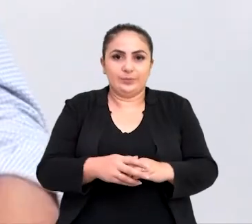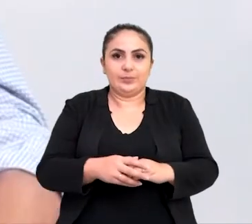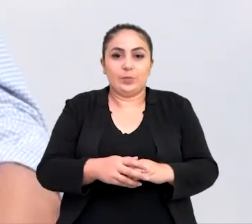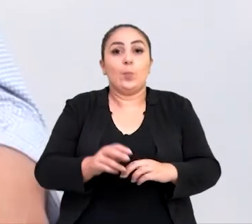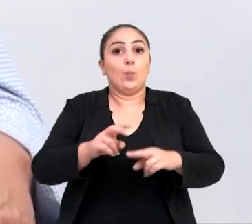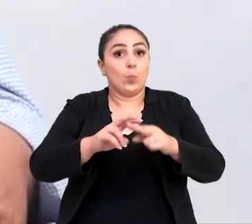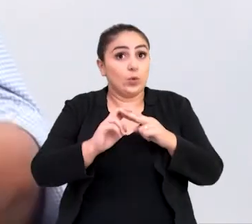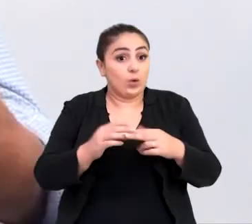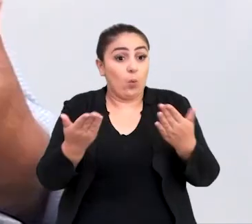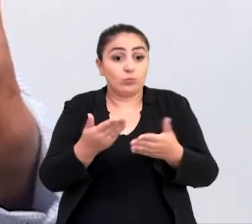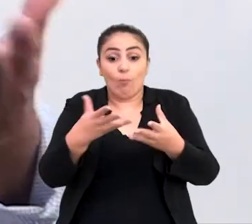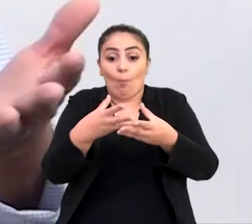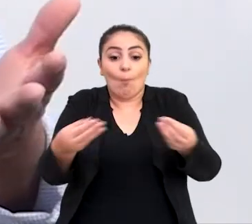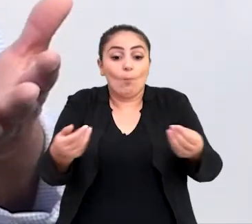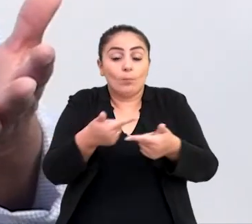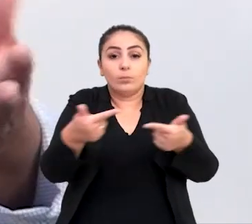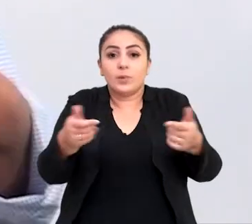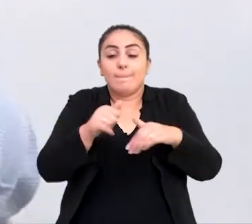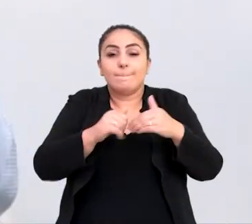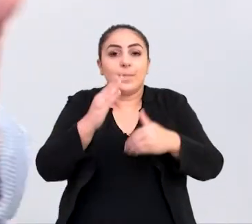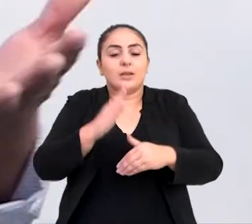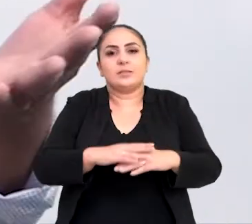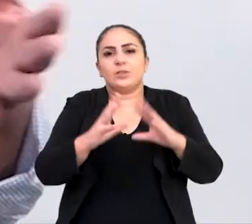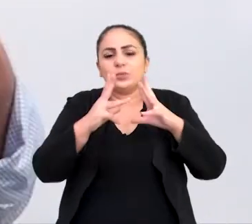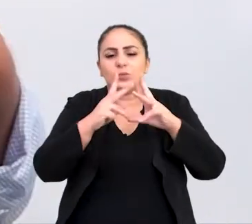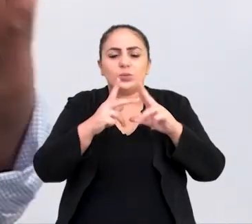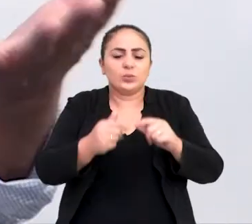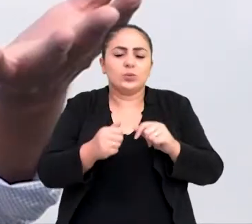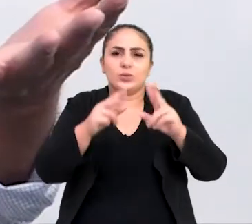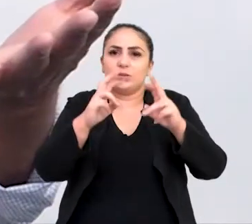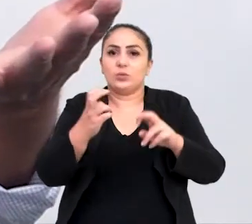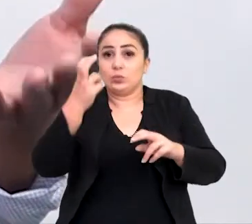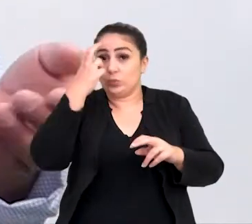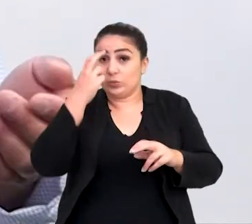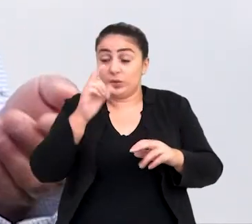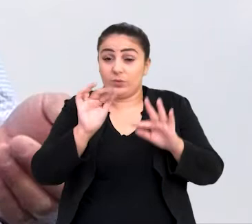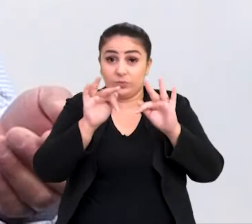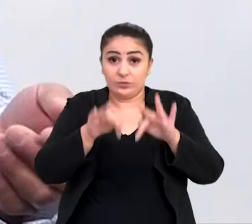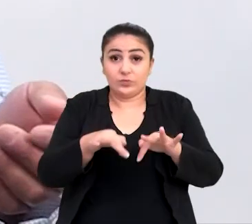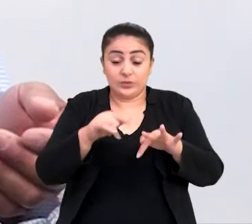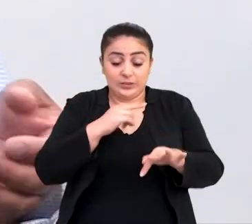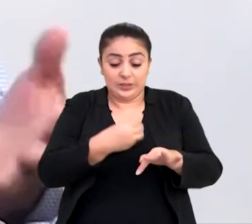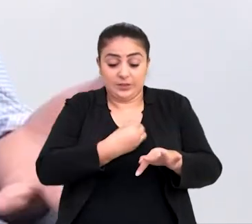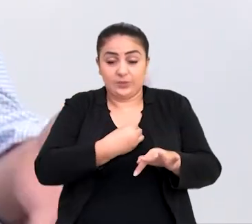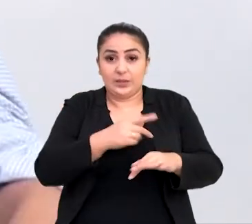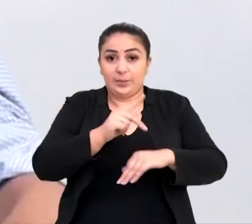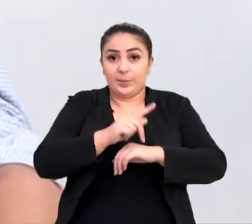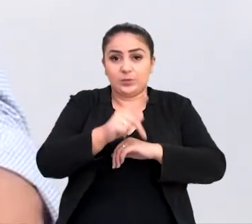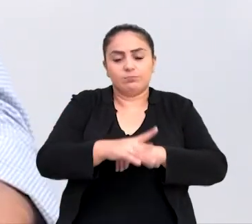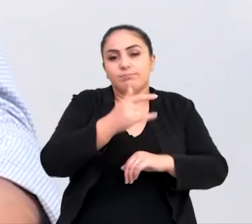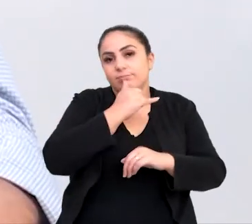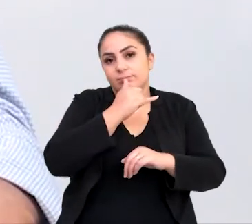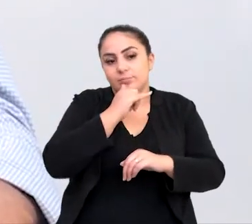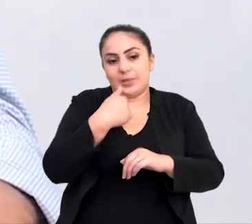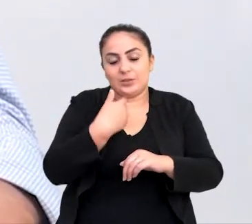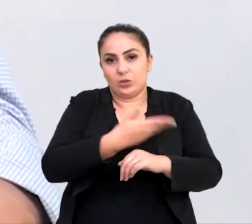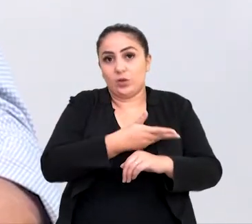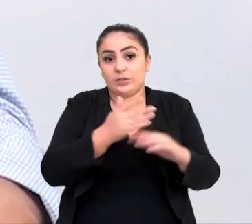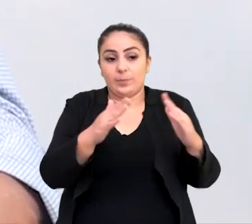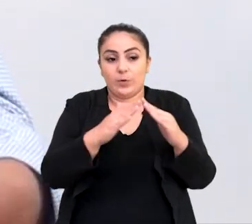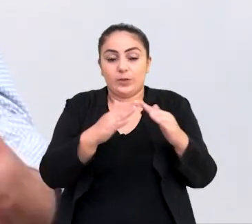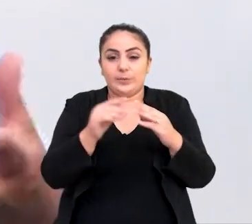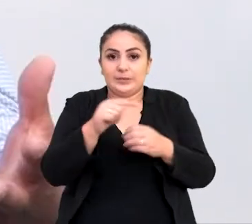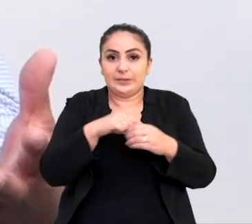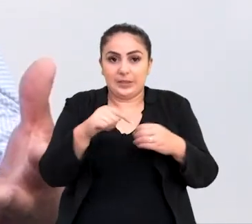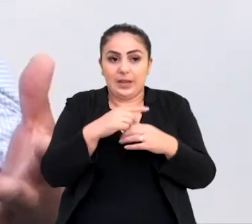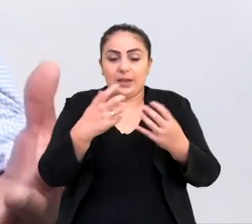isso aí não tem mais. Então, toda essa parte cultural que deixou de existir em Passo Fundo, isso aí é triste para nós que moramos na